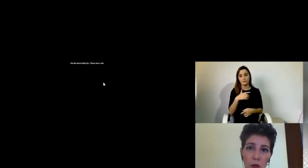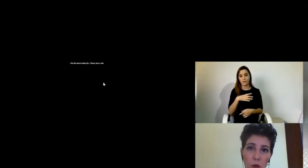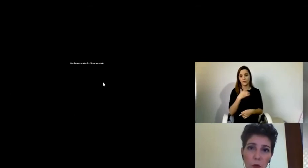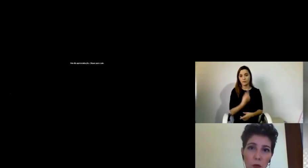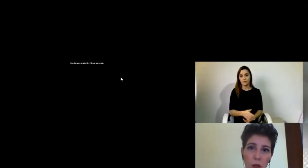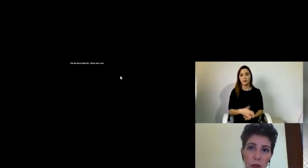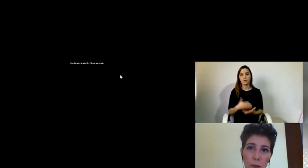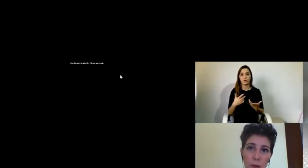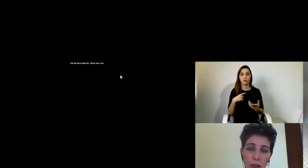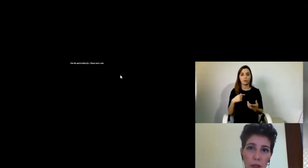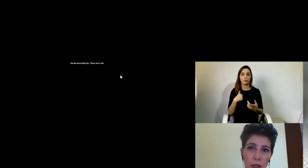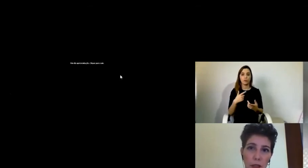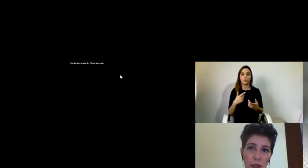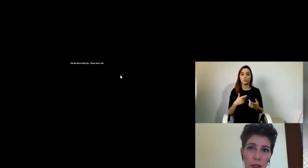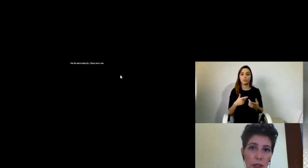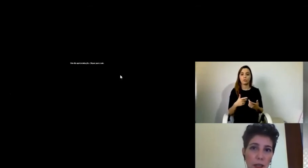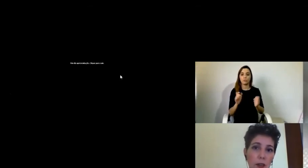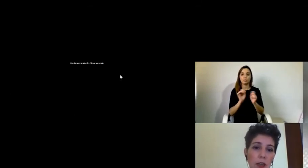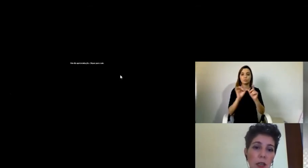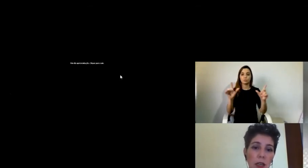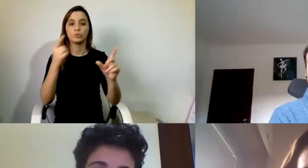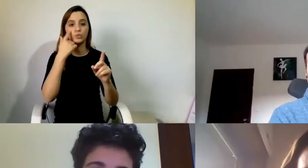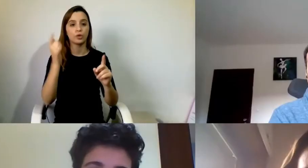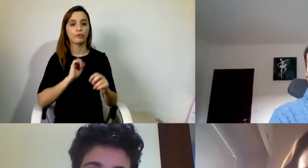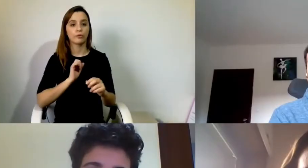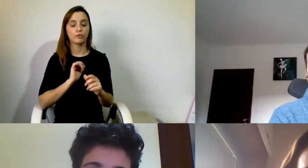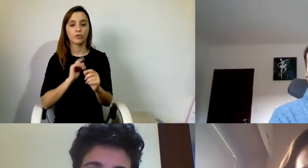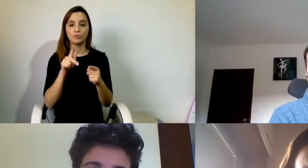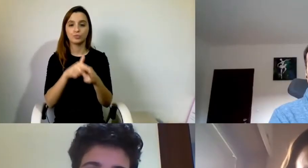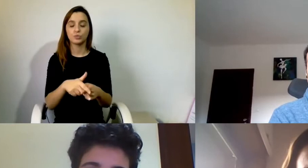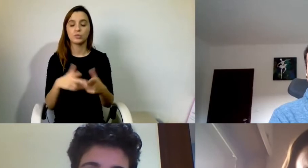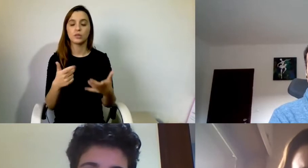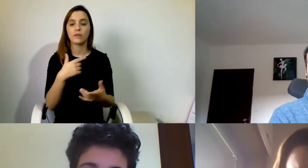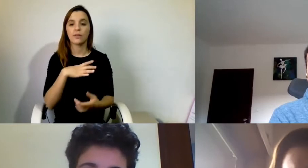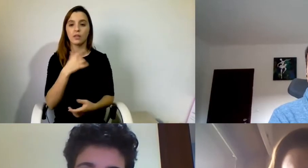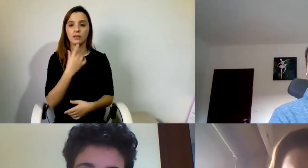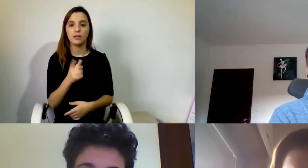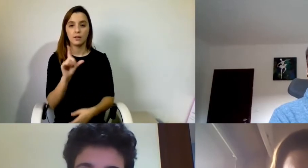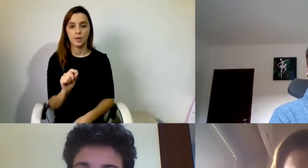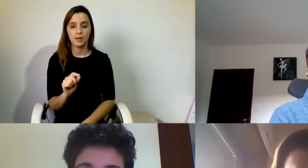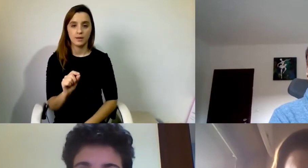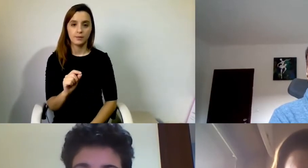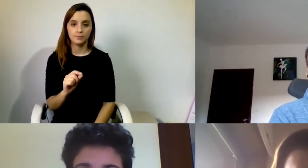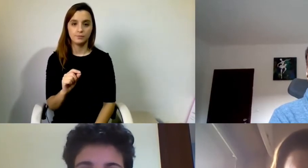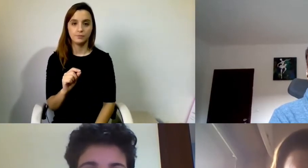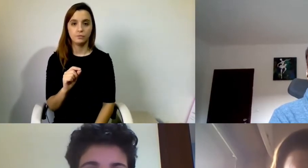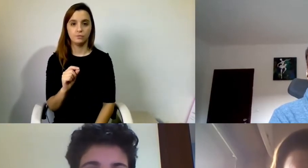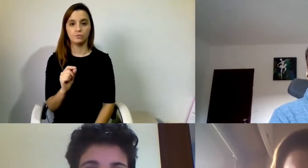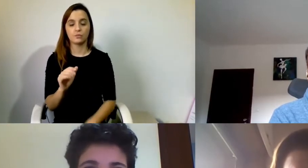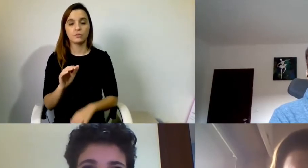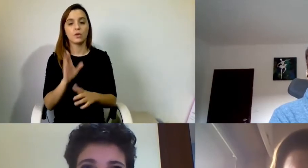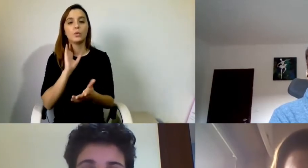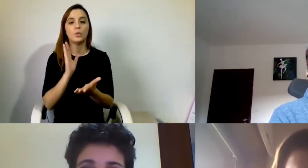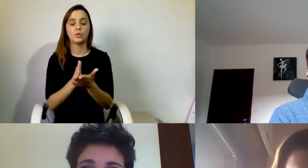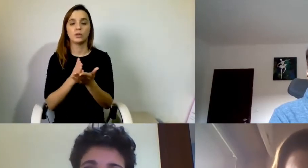a partilha da tela, e dizer também que, por último, que